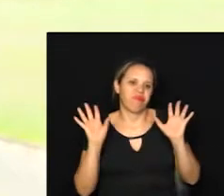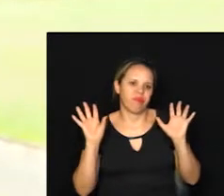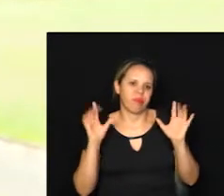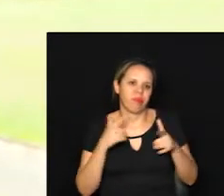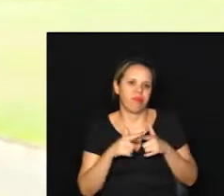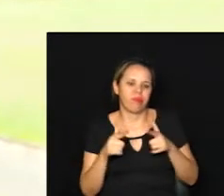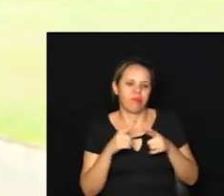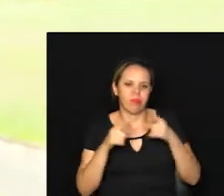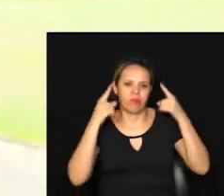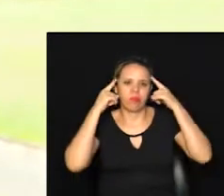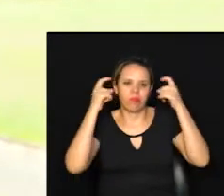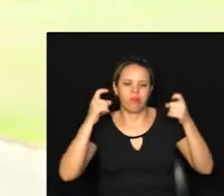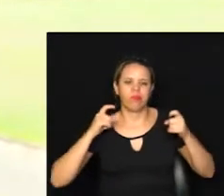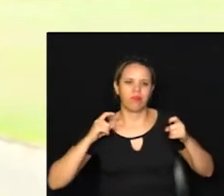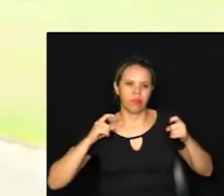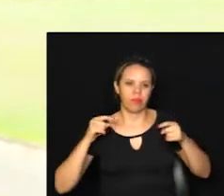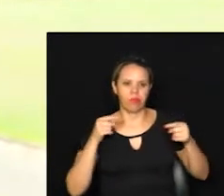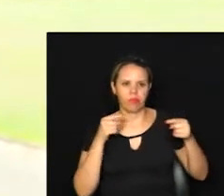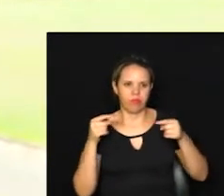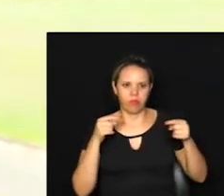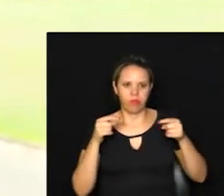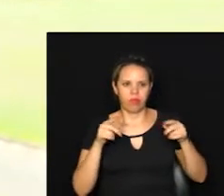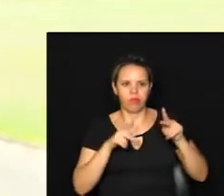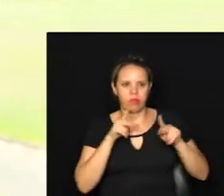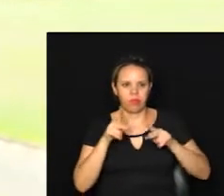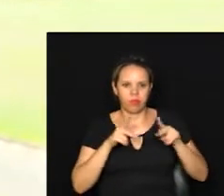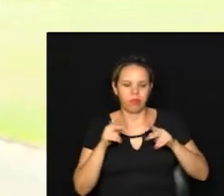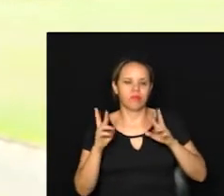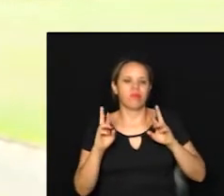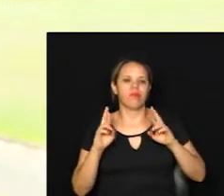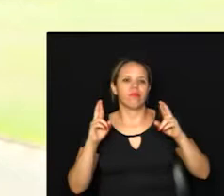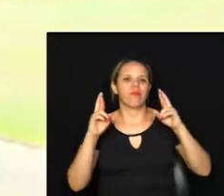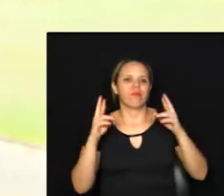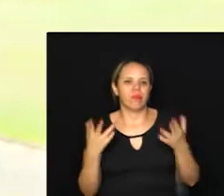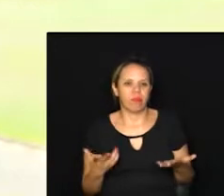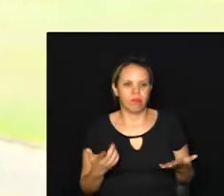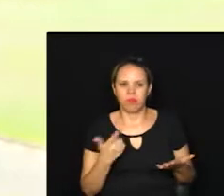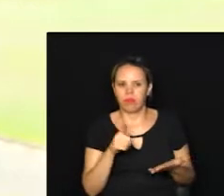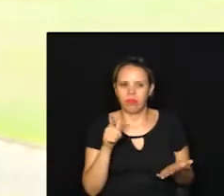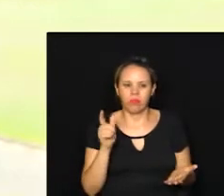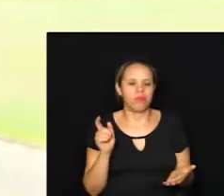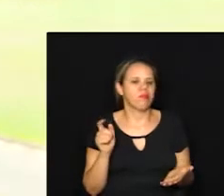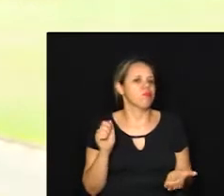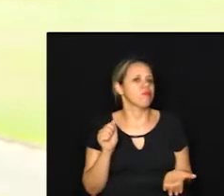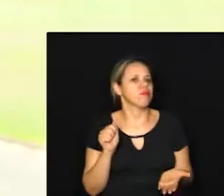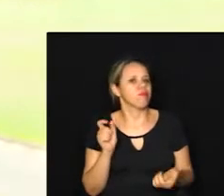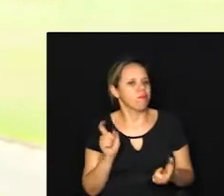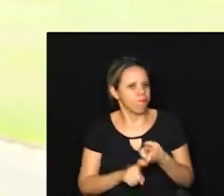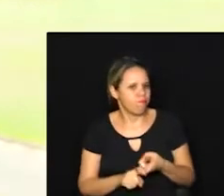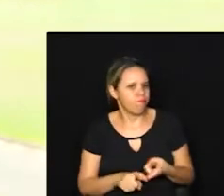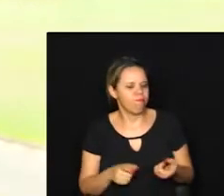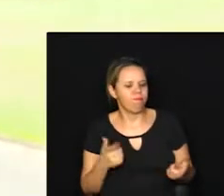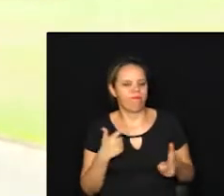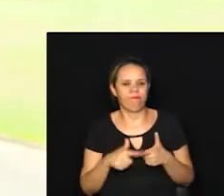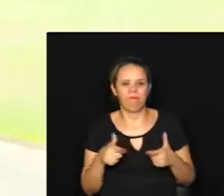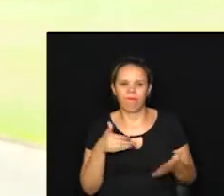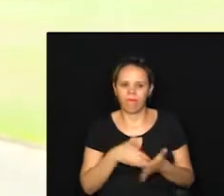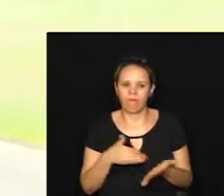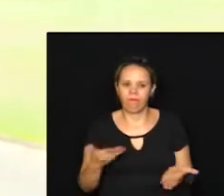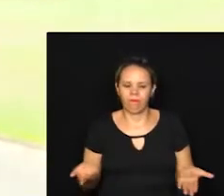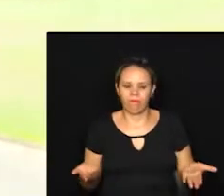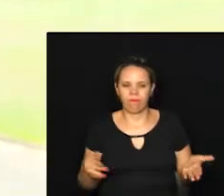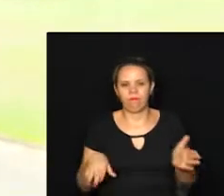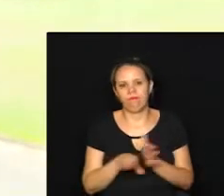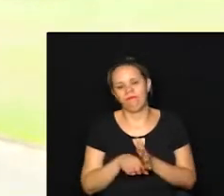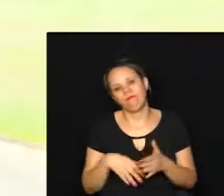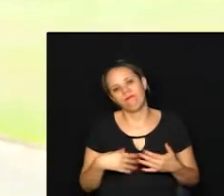escalar a violência entre as torcidas, sem uma punição que refreasse esse problema, e chegou-se a